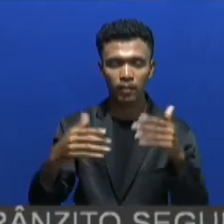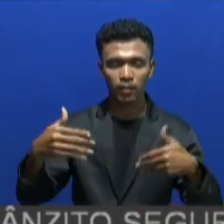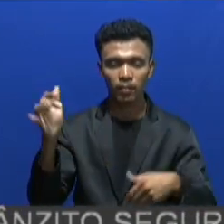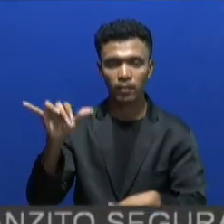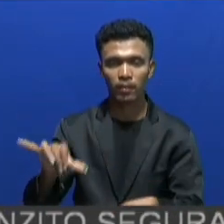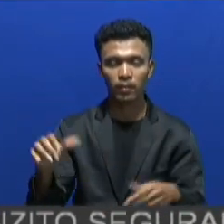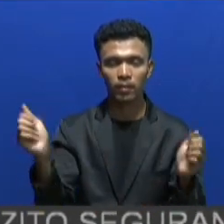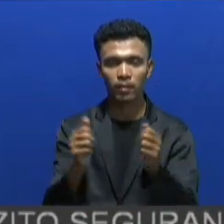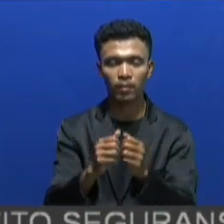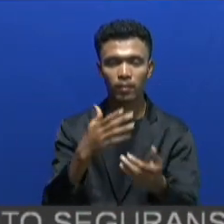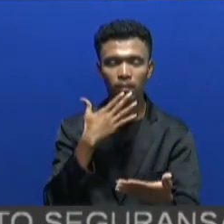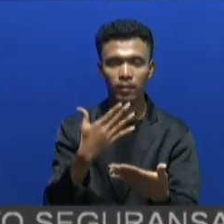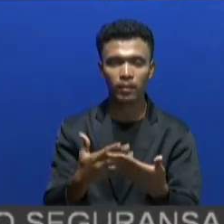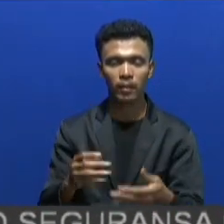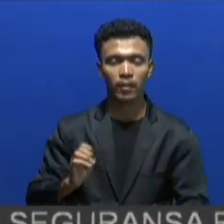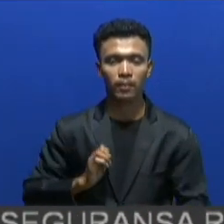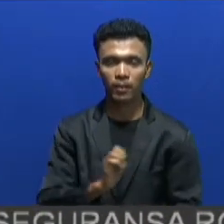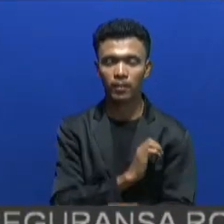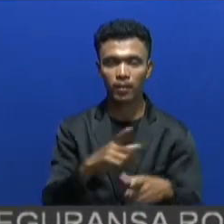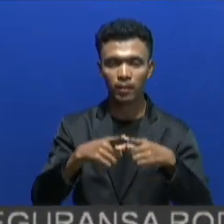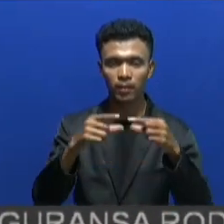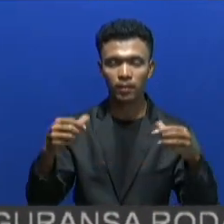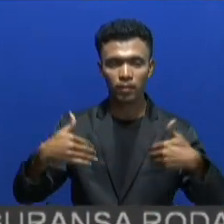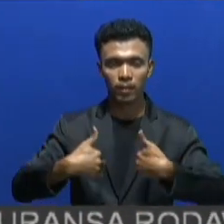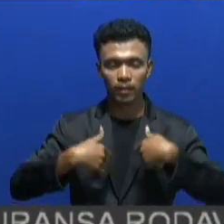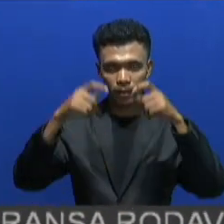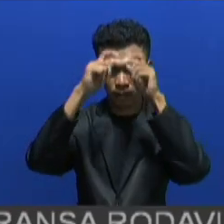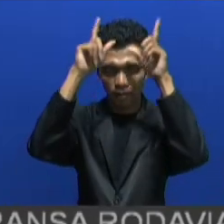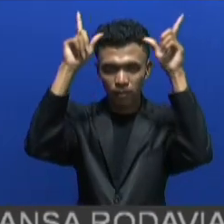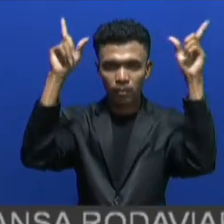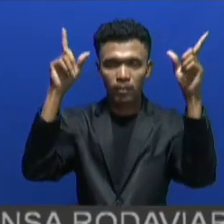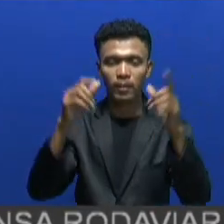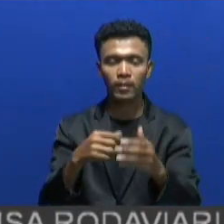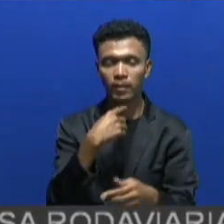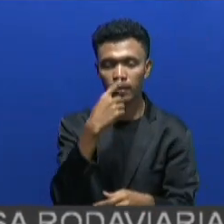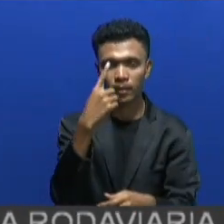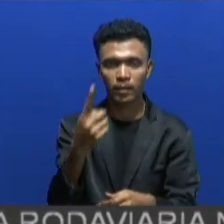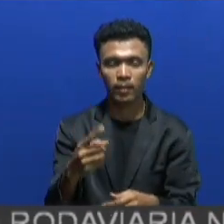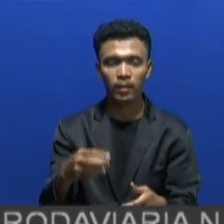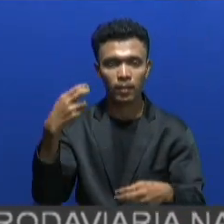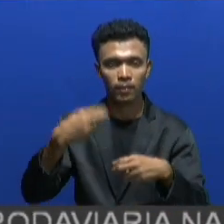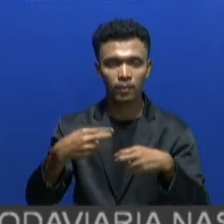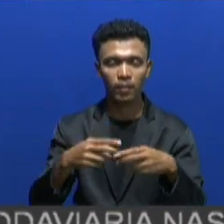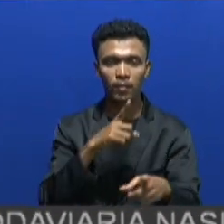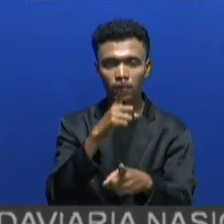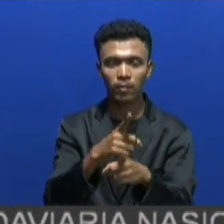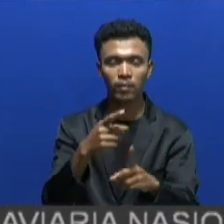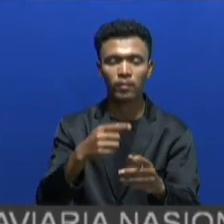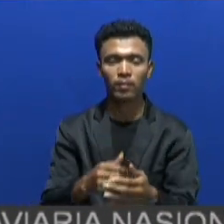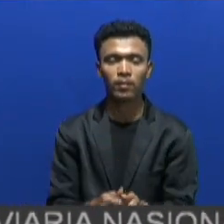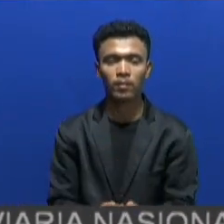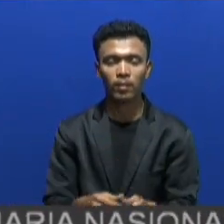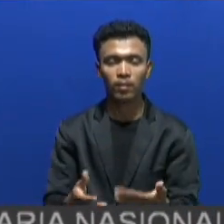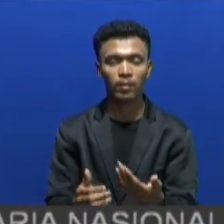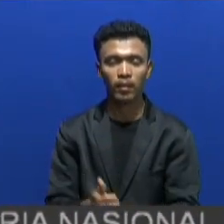ODIA. Vice-chefe missão na Embaixada do Japão e a Timor-Leste, Madam Yuki Sakai, informa impacto do nosso iniciativa, né,